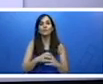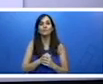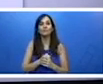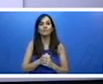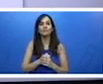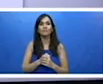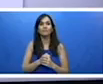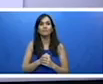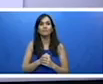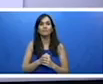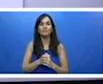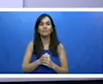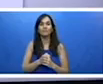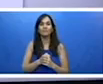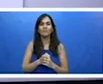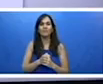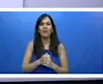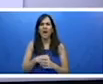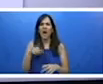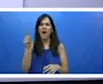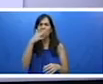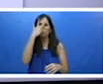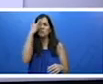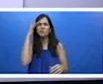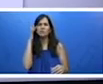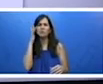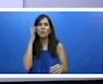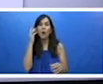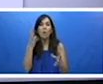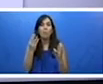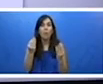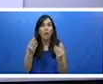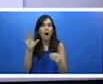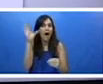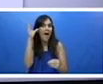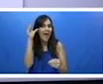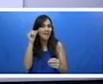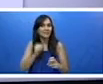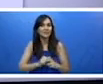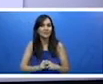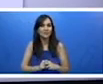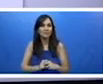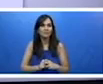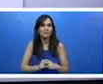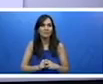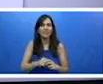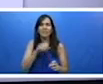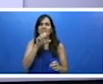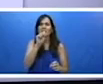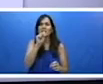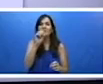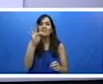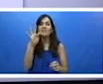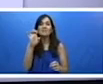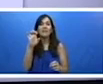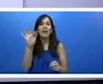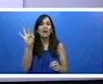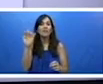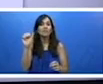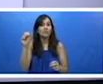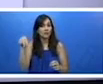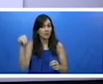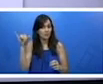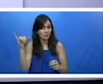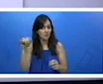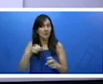Exigente, irrequieto, fértil e criativo, Stefan Zweig dedicou-se a gêneros literários